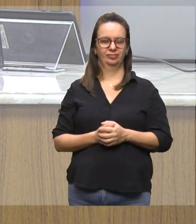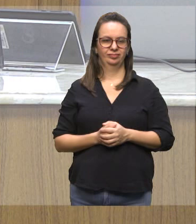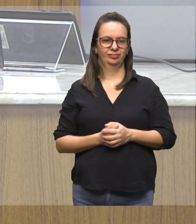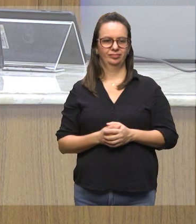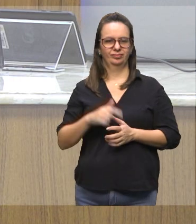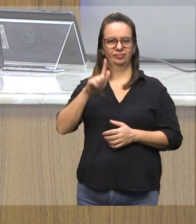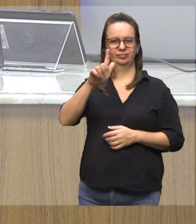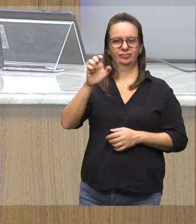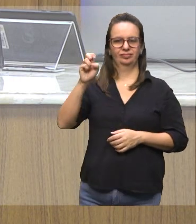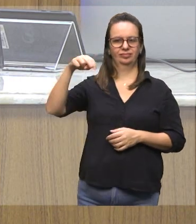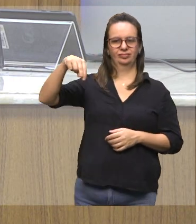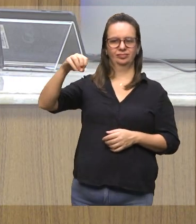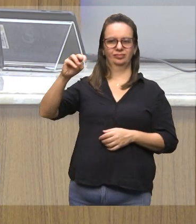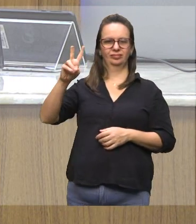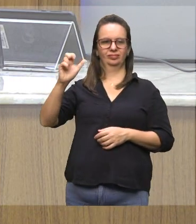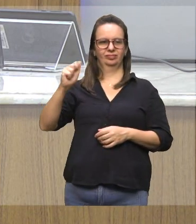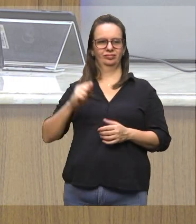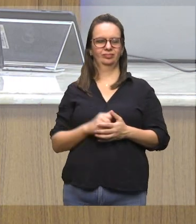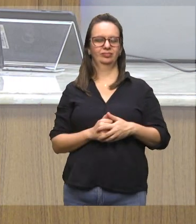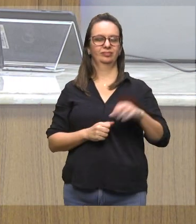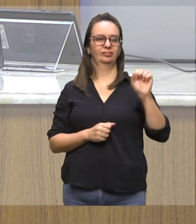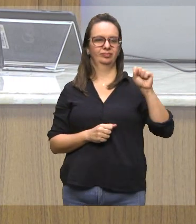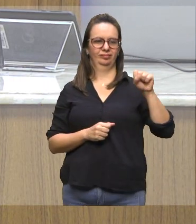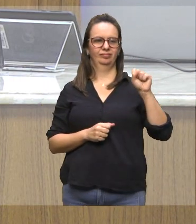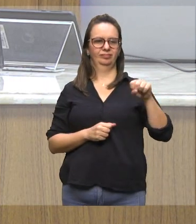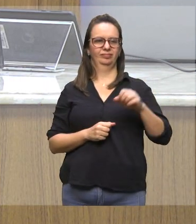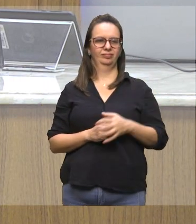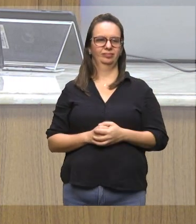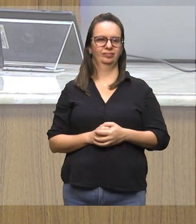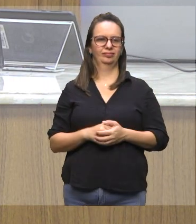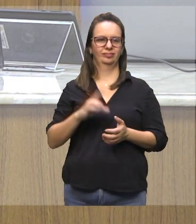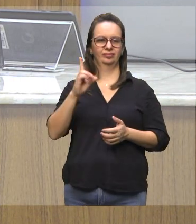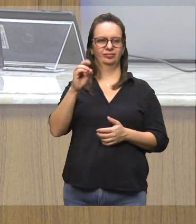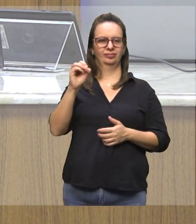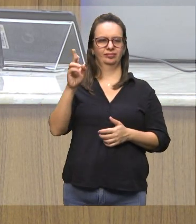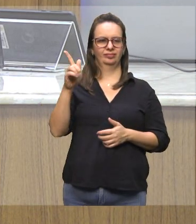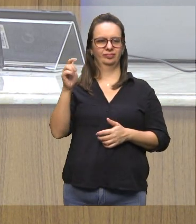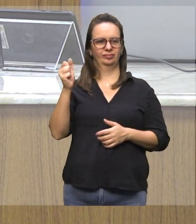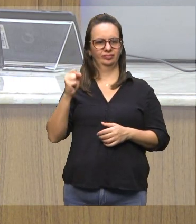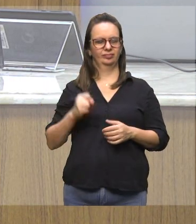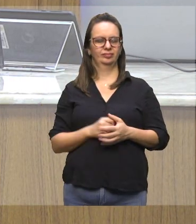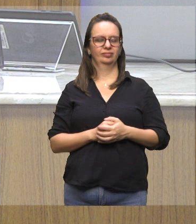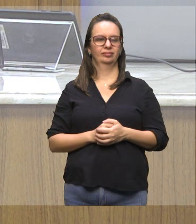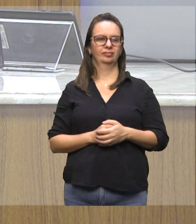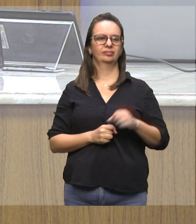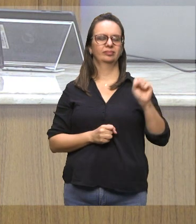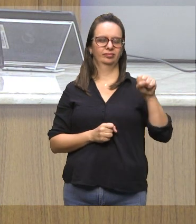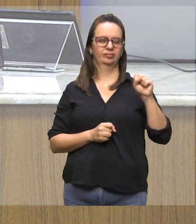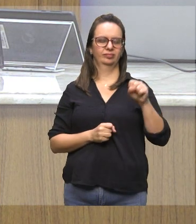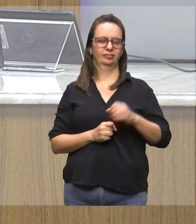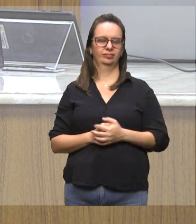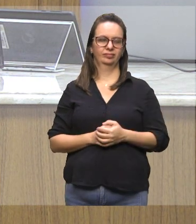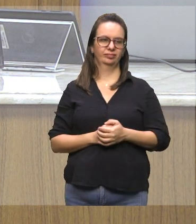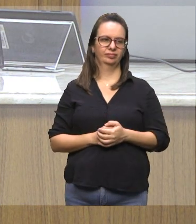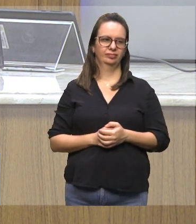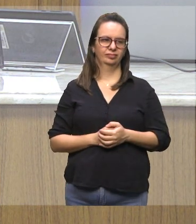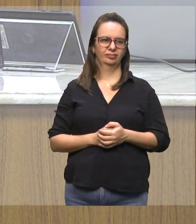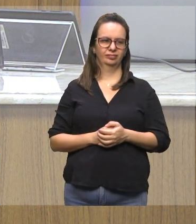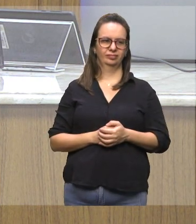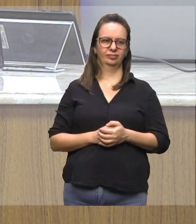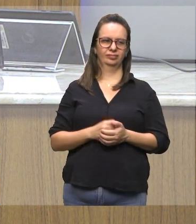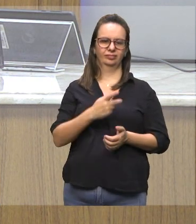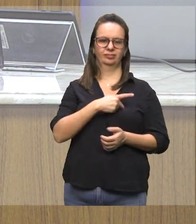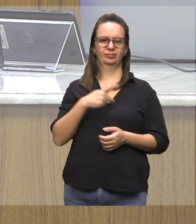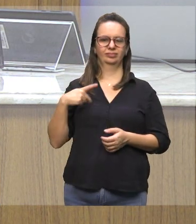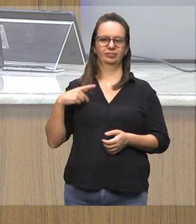Dionísio de Gênova Júnior. Dionísio de Gênova vota sim com declaração. Douglas Henrique de Azevedo Terra. Douglas Azevedo vota sim. Edson de